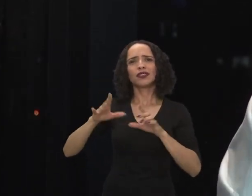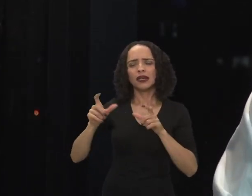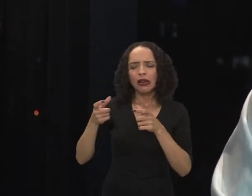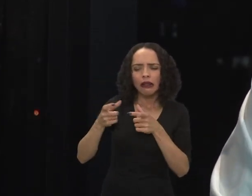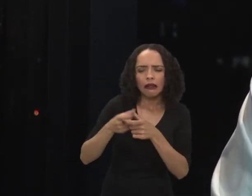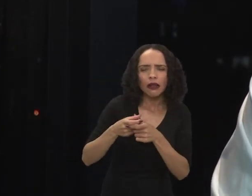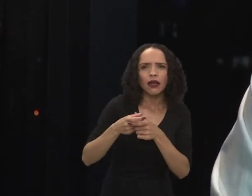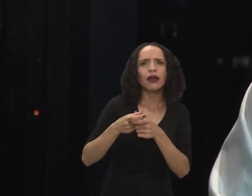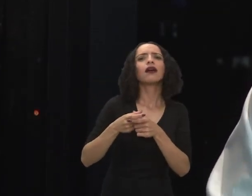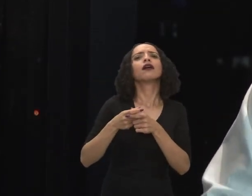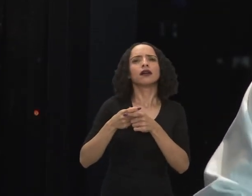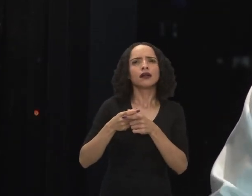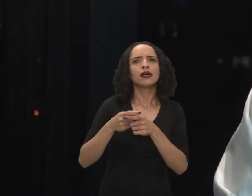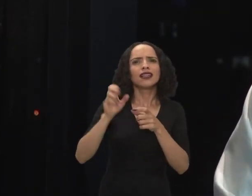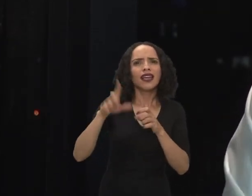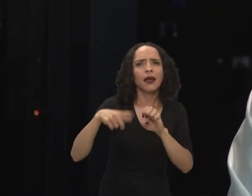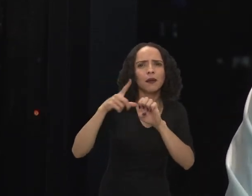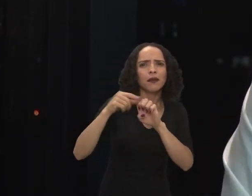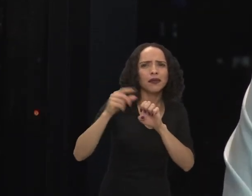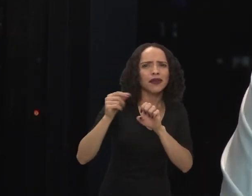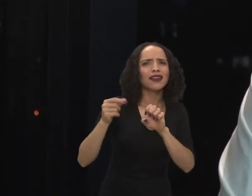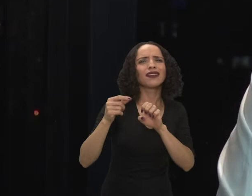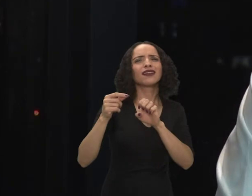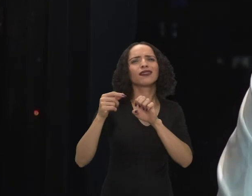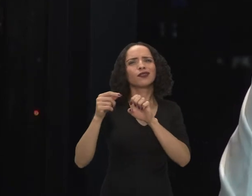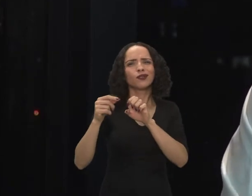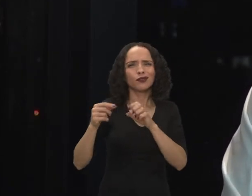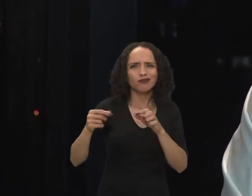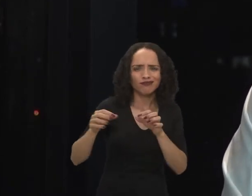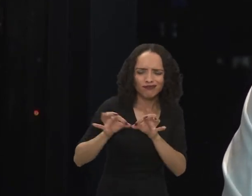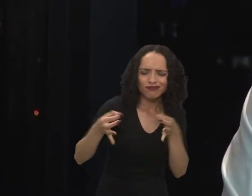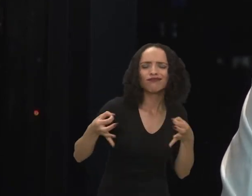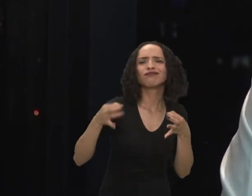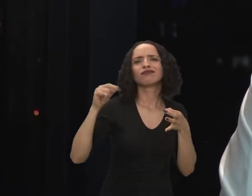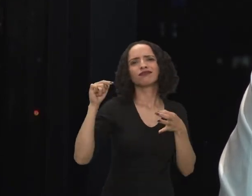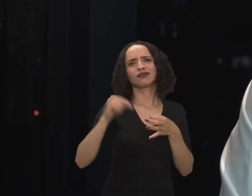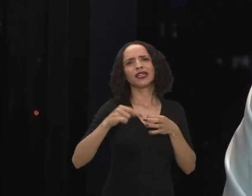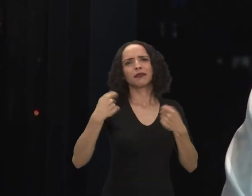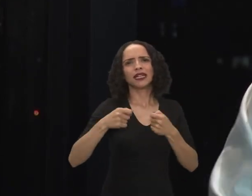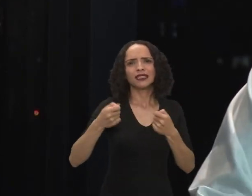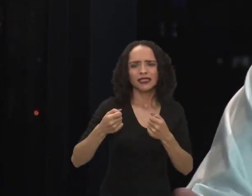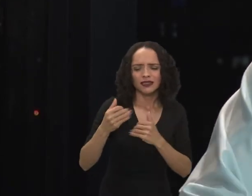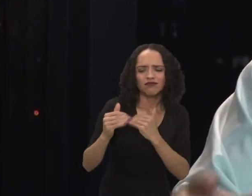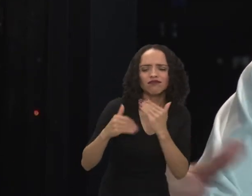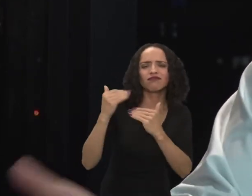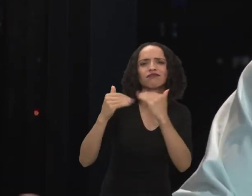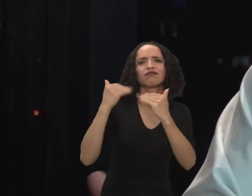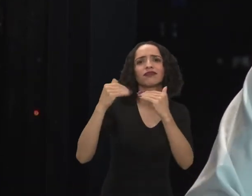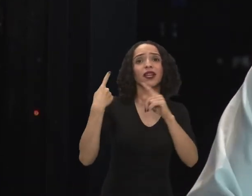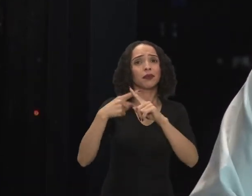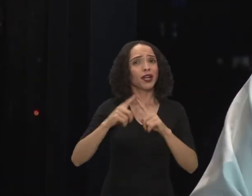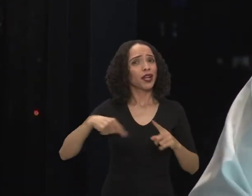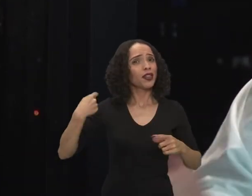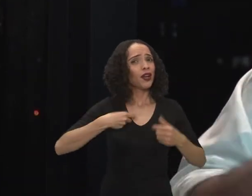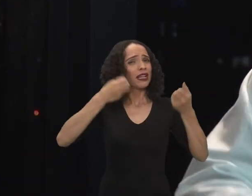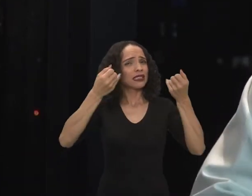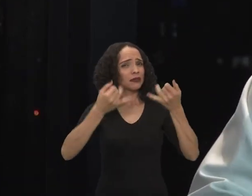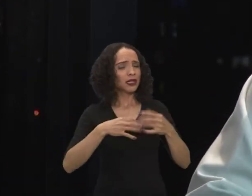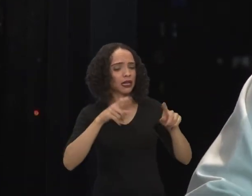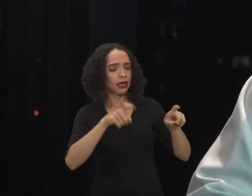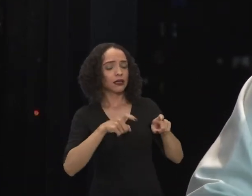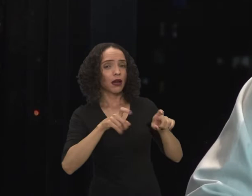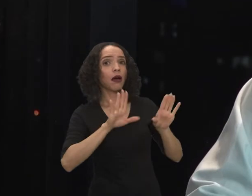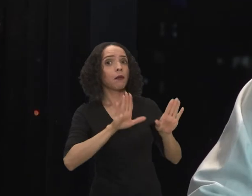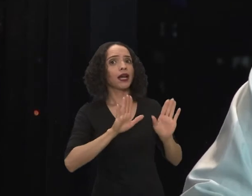né, produzirem. E eu volto de novo na questão das pastagens degradadas, porque a gente está falando de agricultura, mas também tem